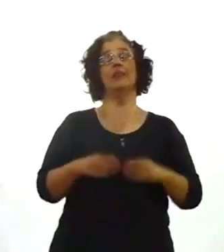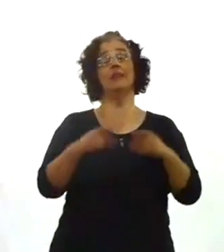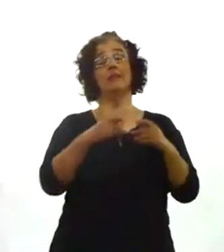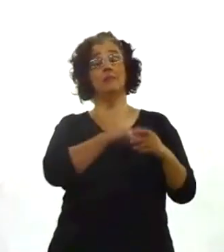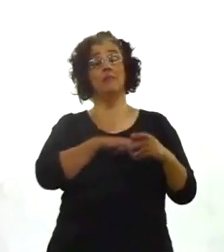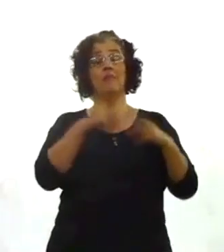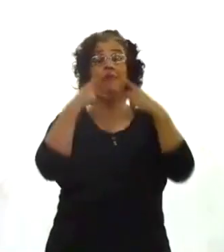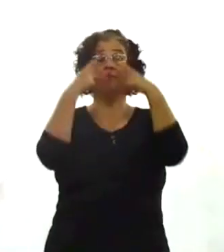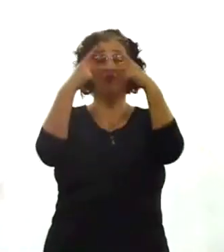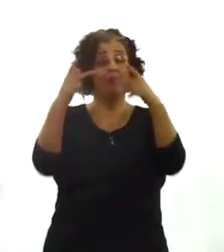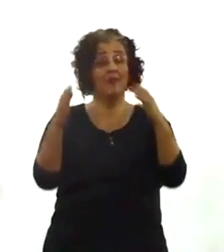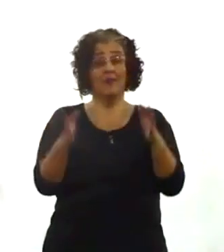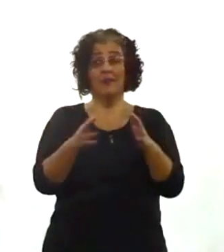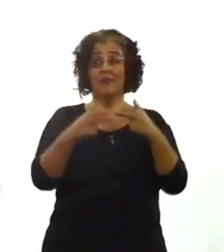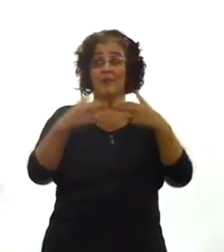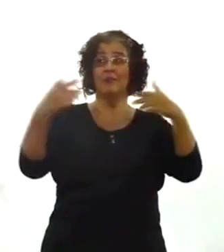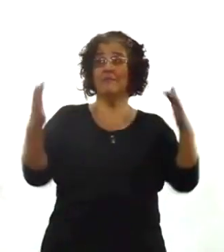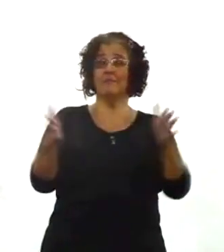irmãos impressionante.